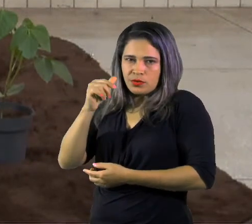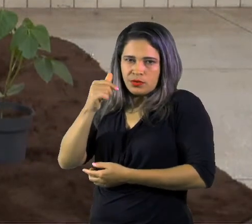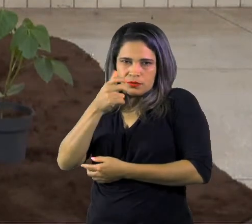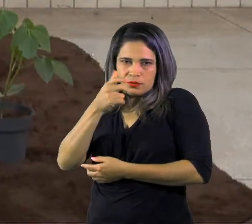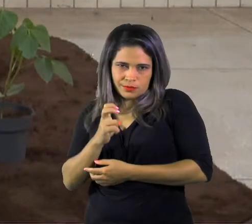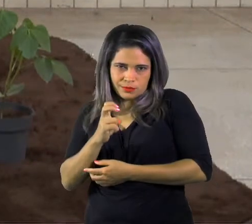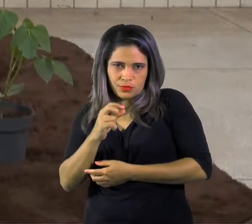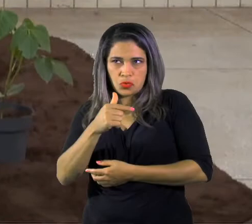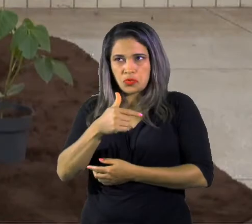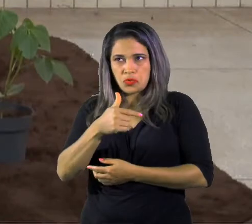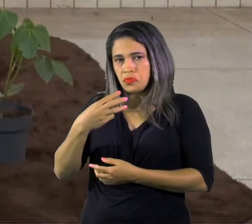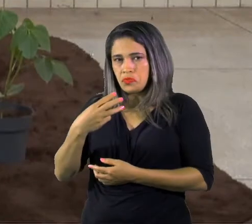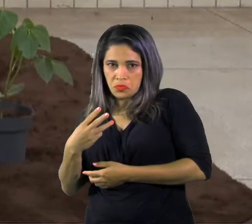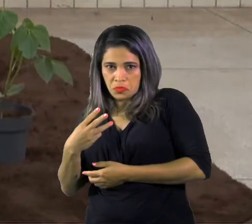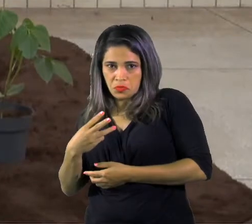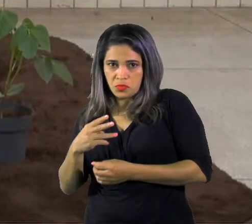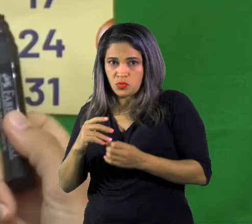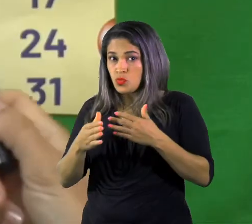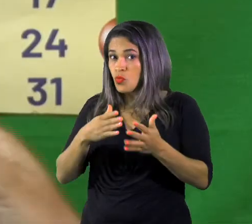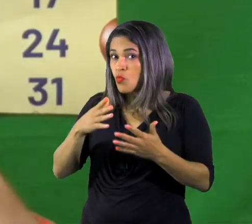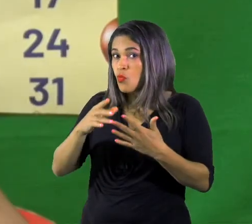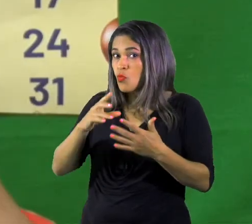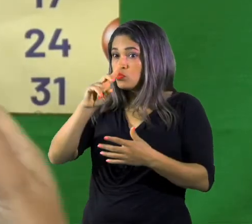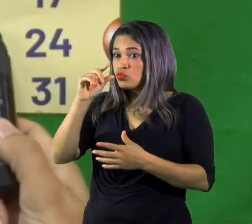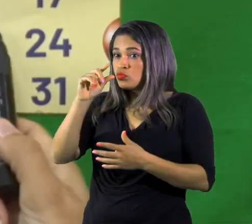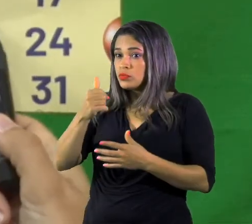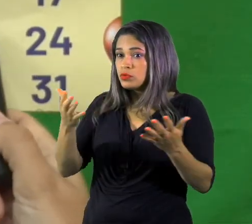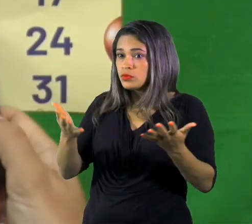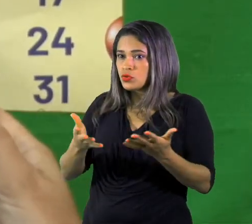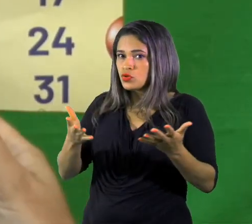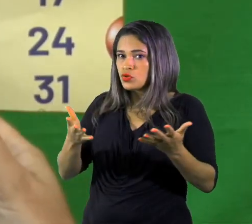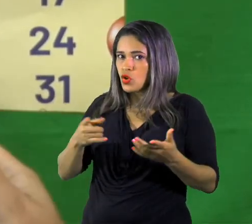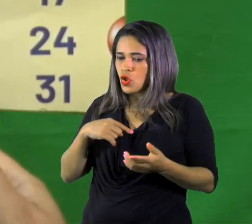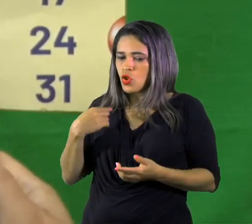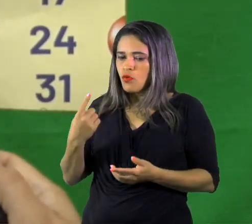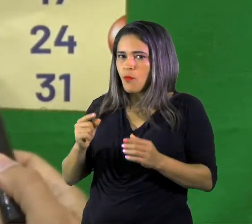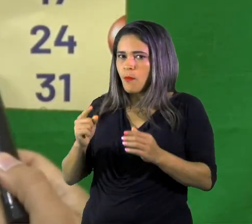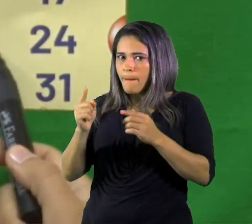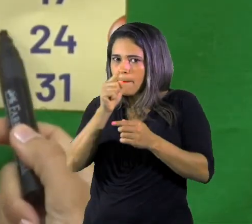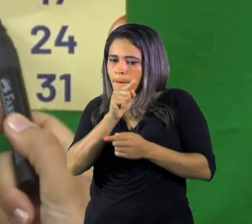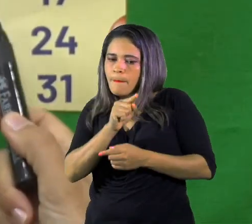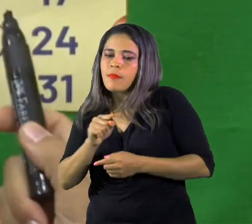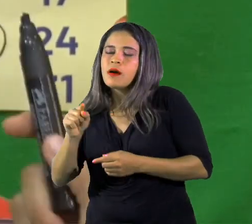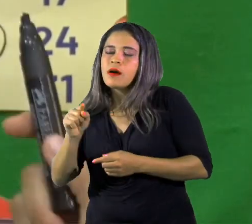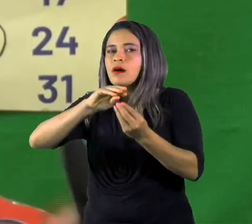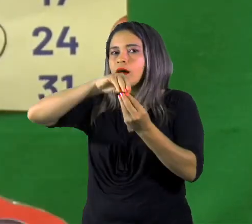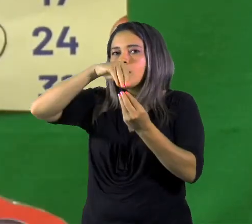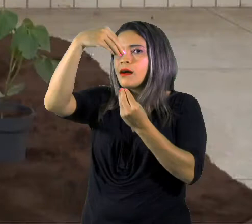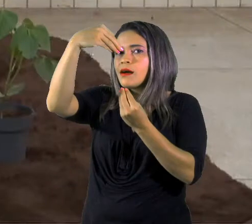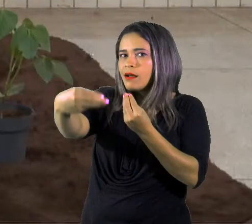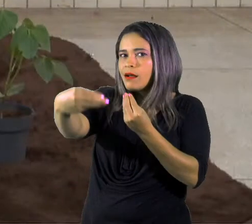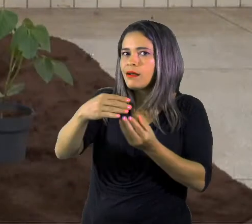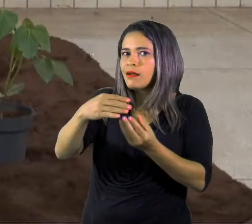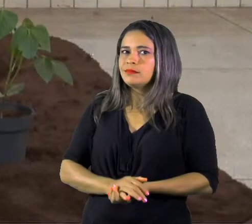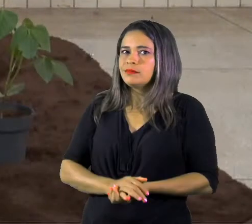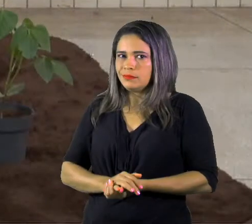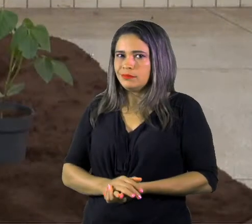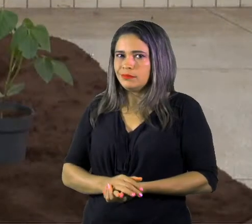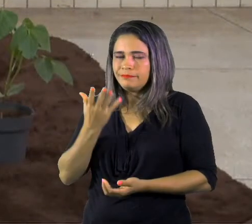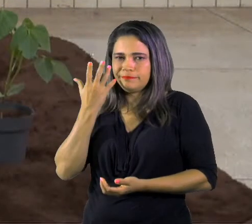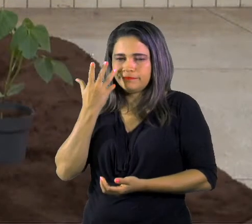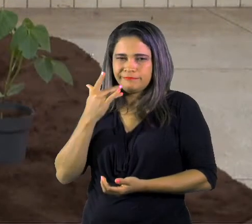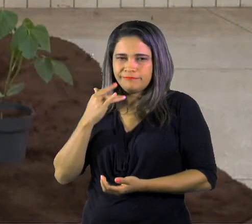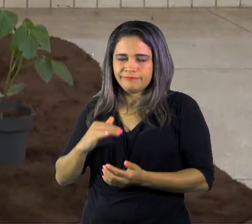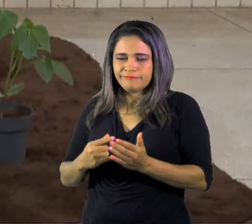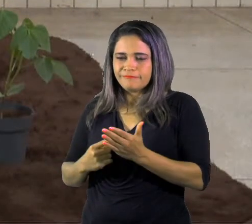o dia 23, o dia de hoje nós vamos marcar no calendário. E a criança vai